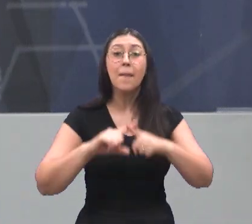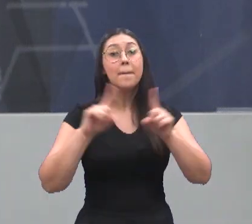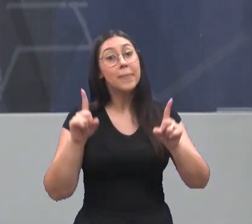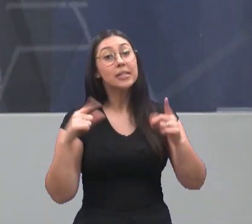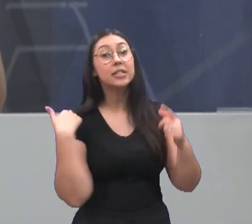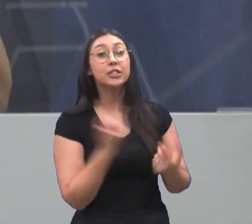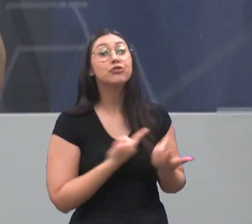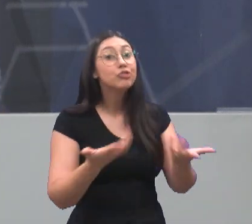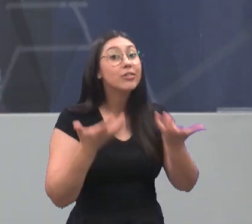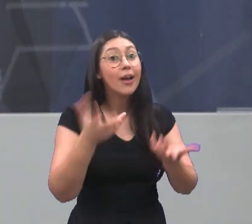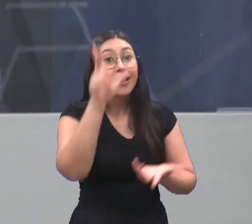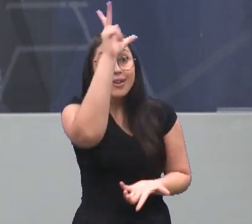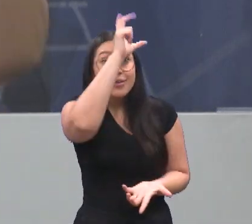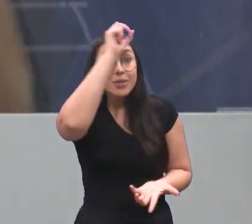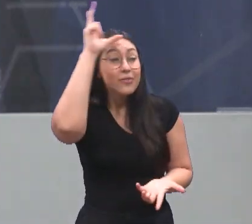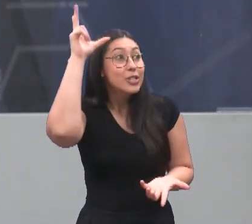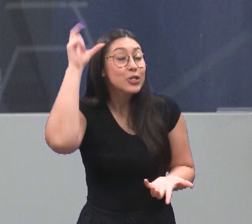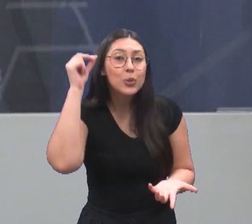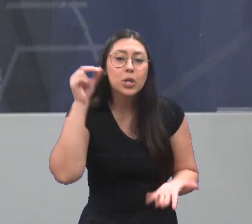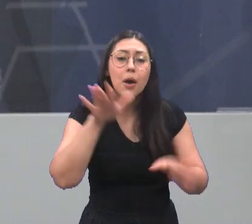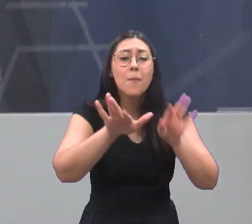apenas